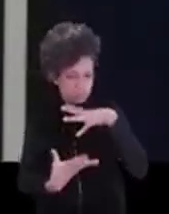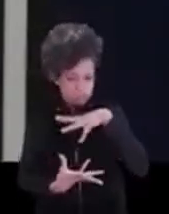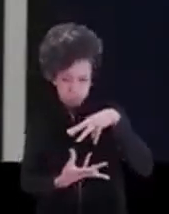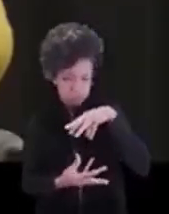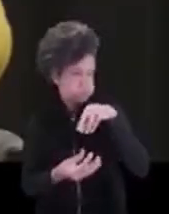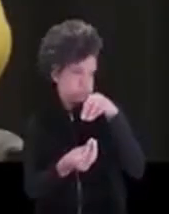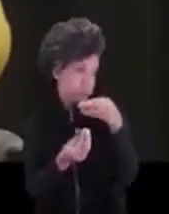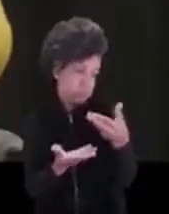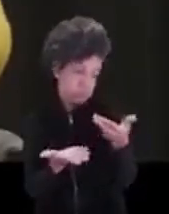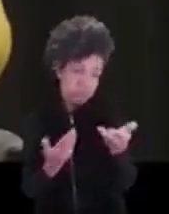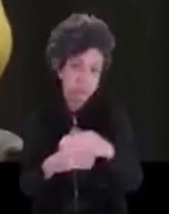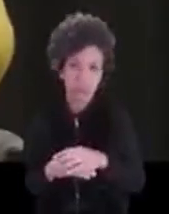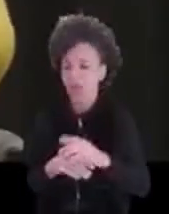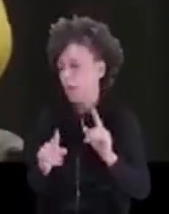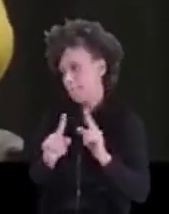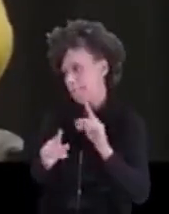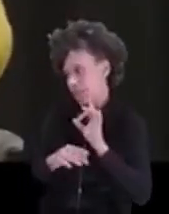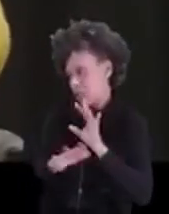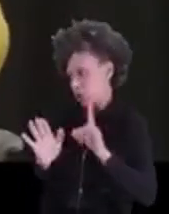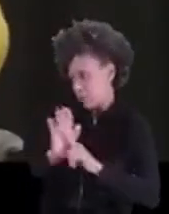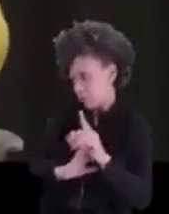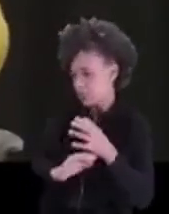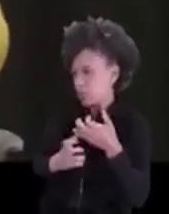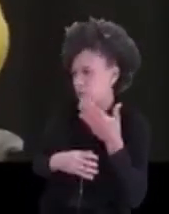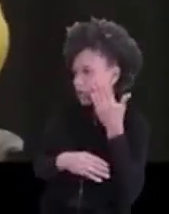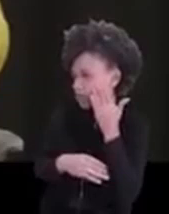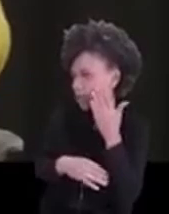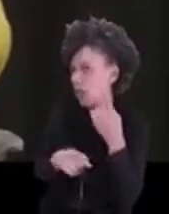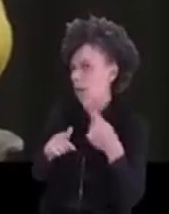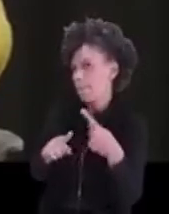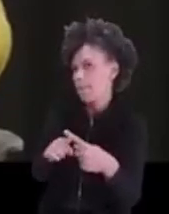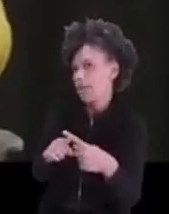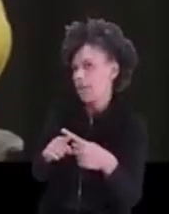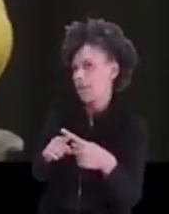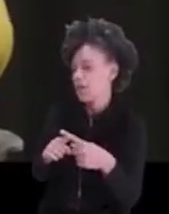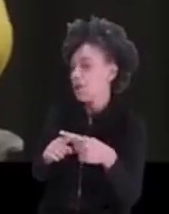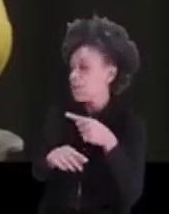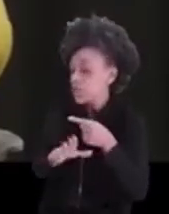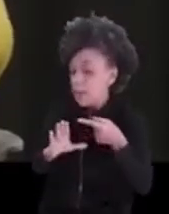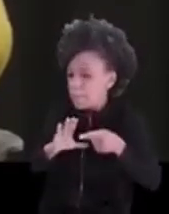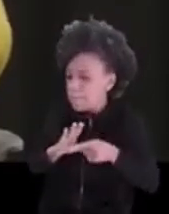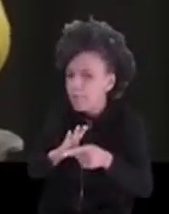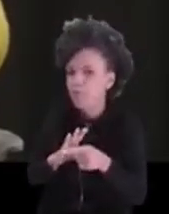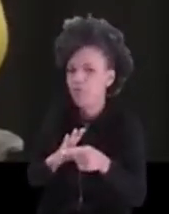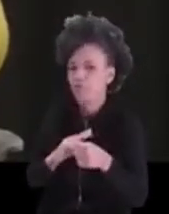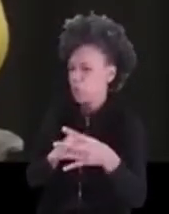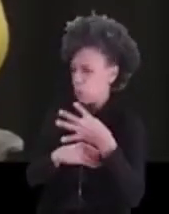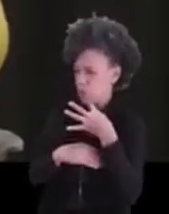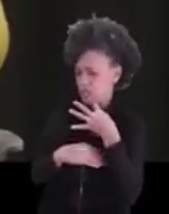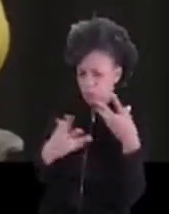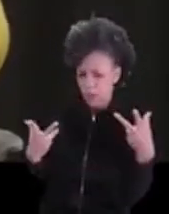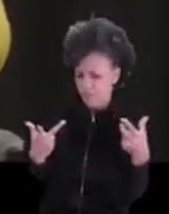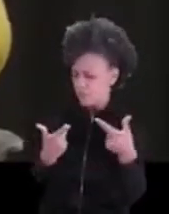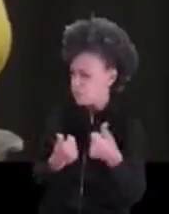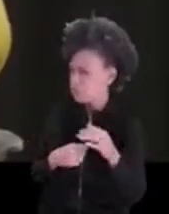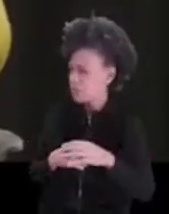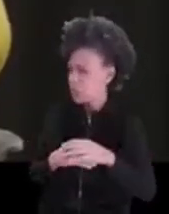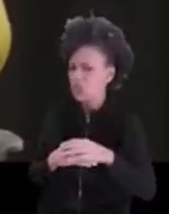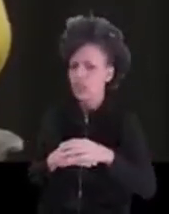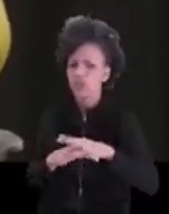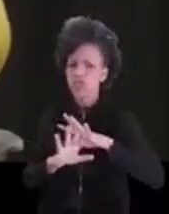mas é isso é coisas e tal aí é só um questionamento que eu quero entender assim porque cara tu é profundamente conhecedor